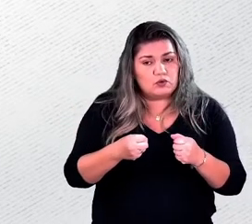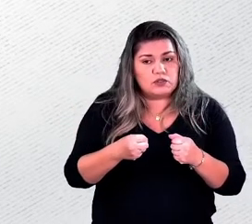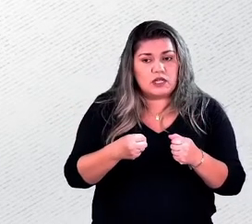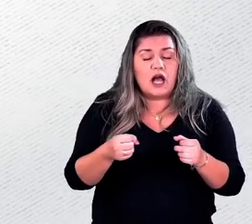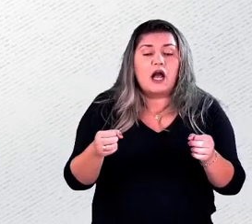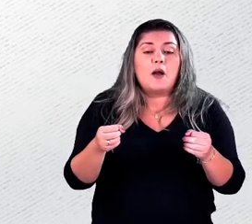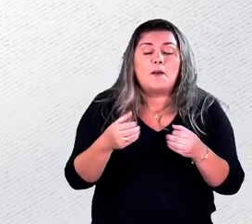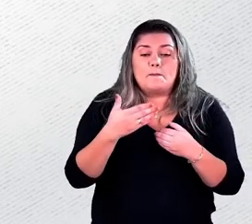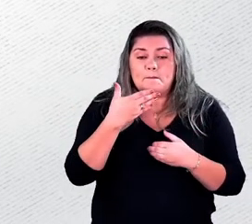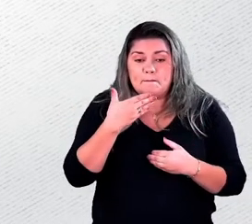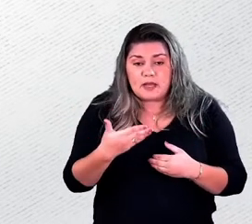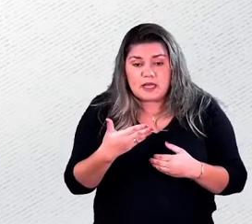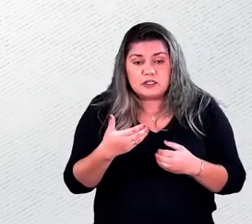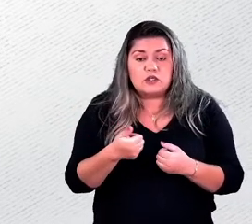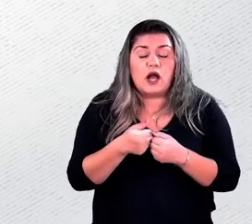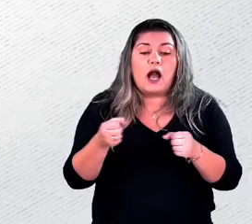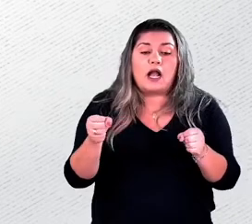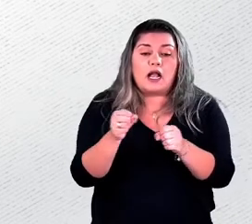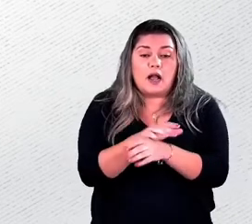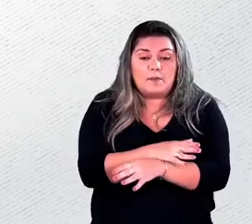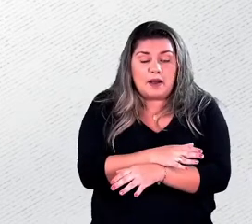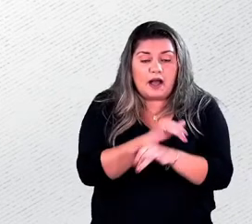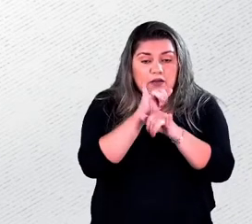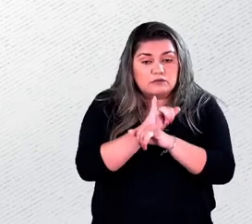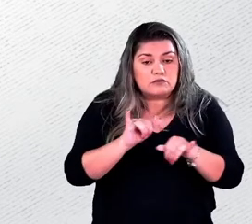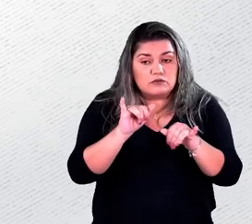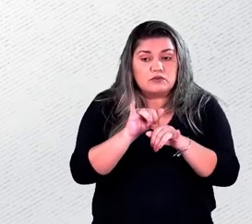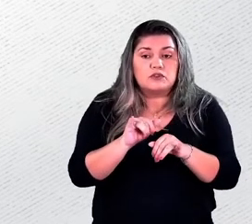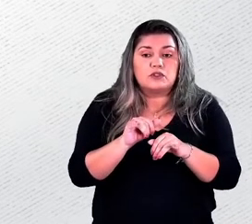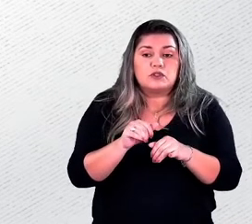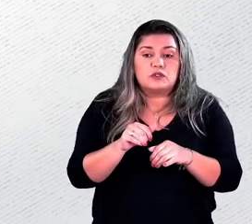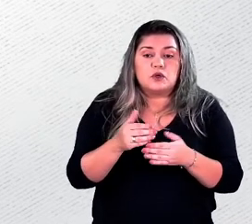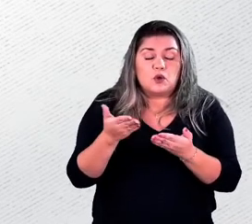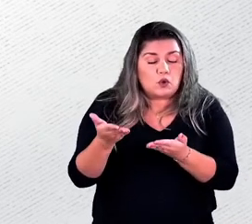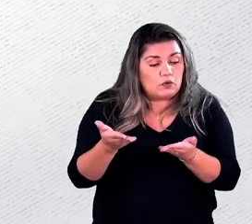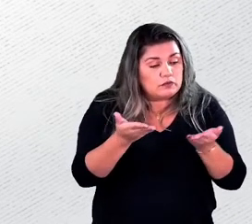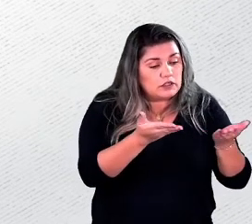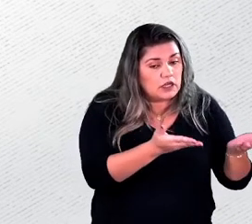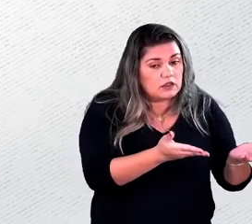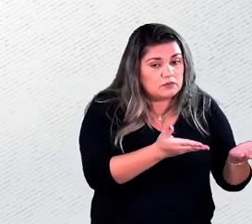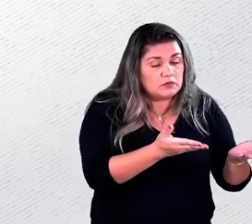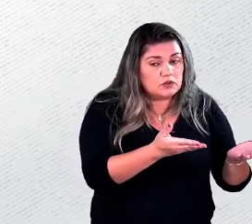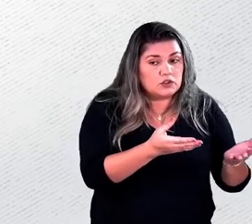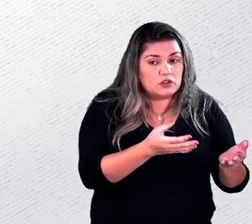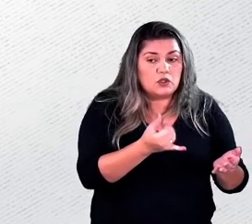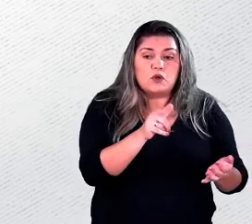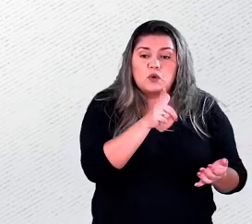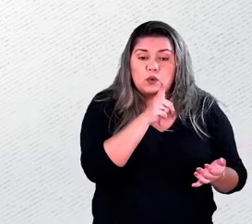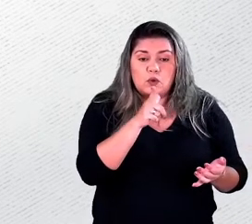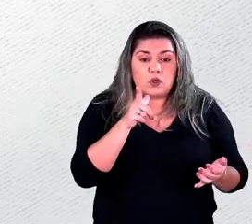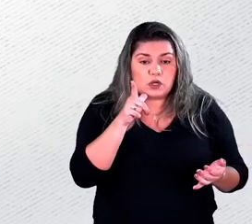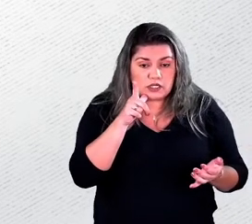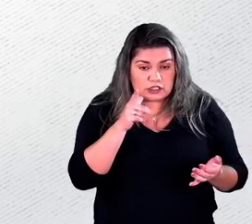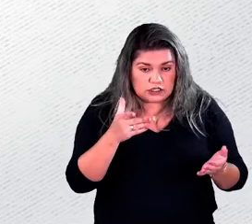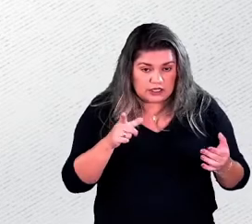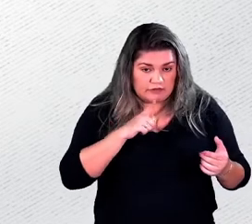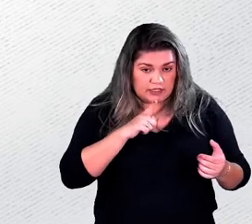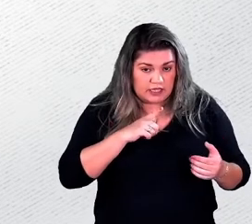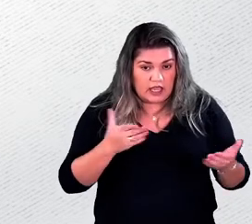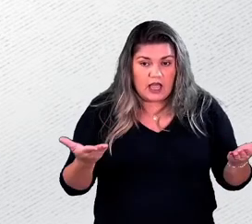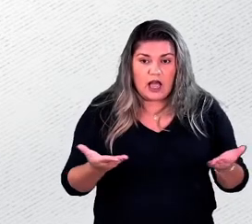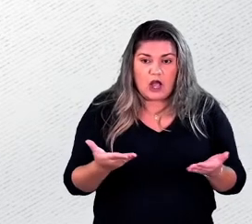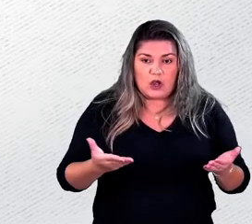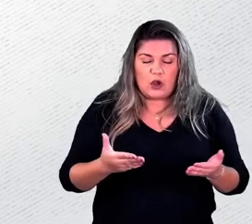encerrar esta transmissão e convidamos a todas e todos um coquetel que será servido no hall de entrada deste plenário